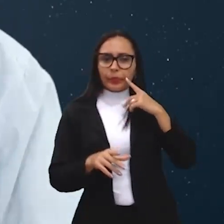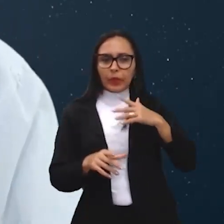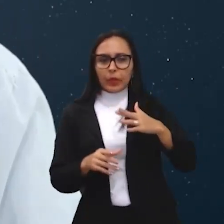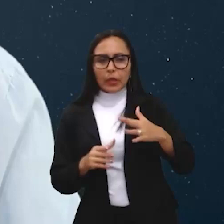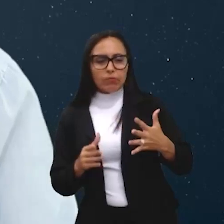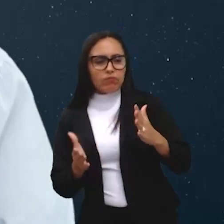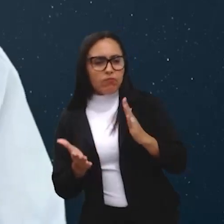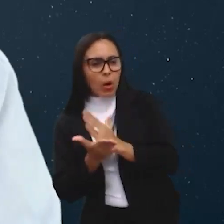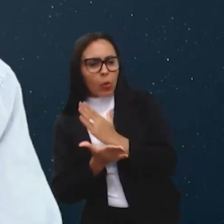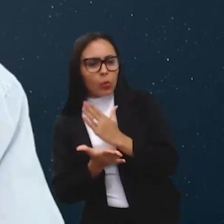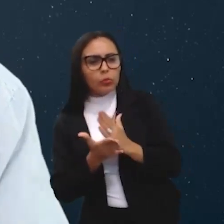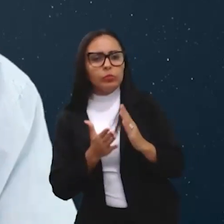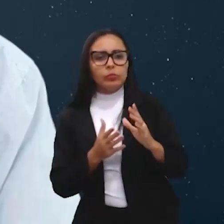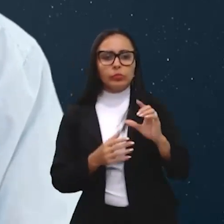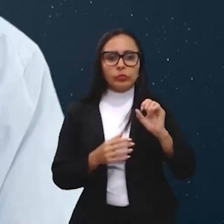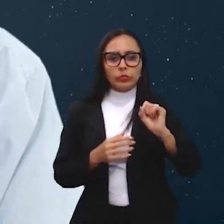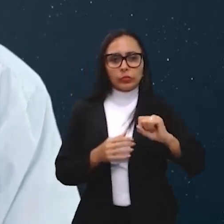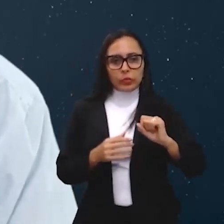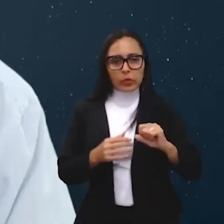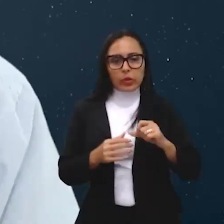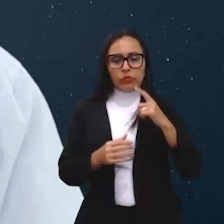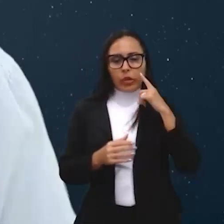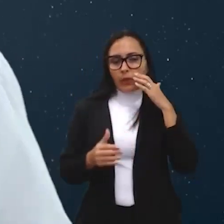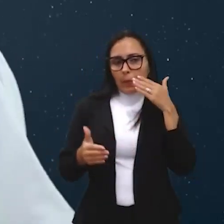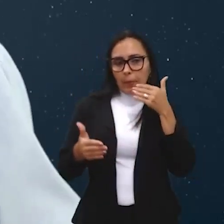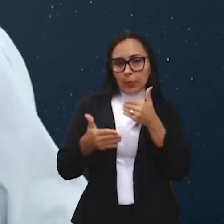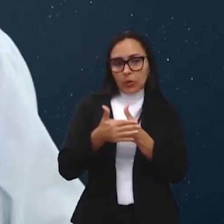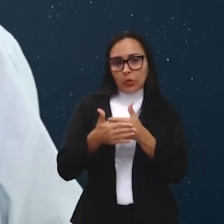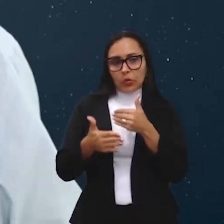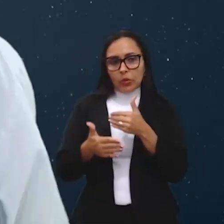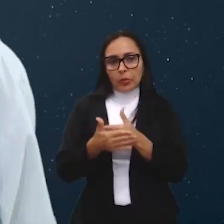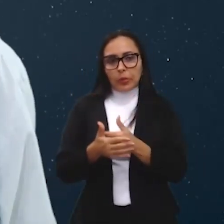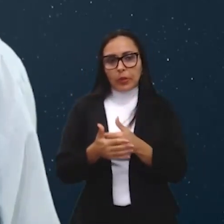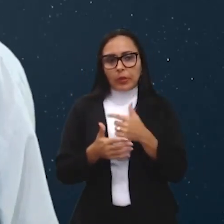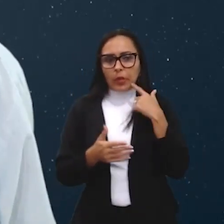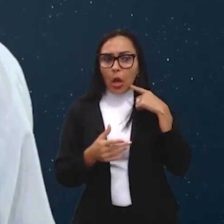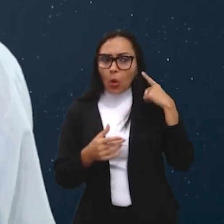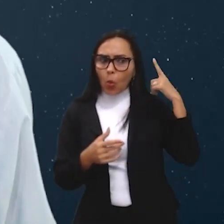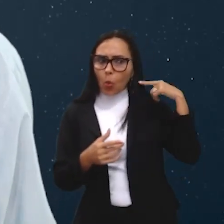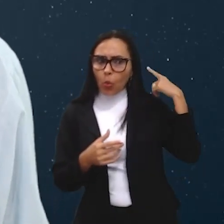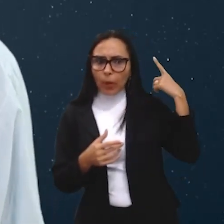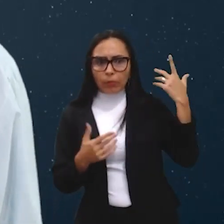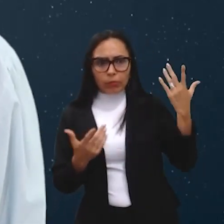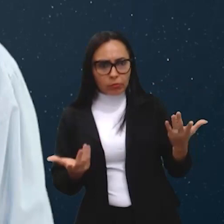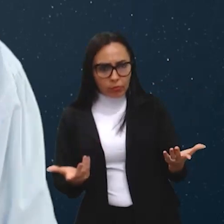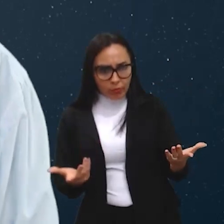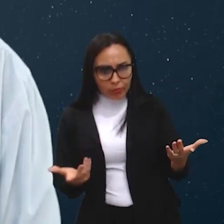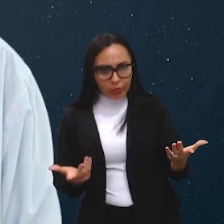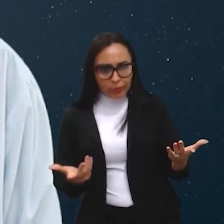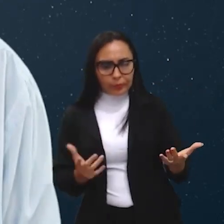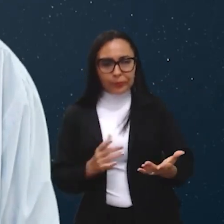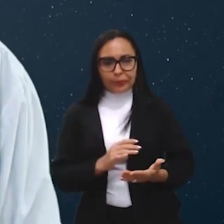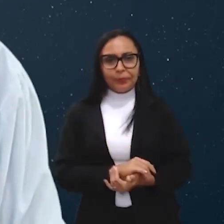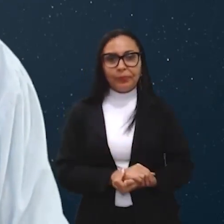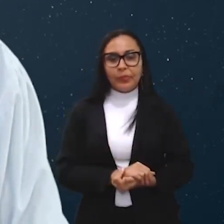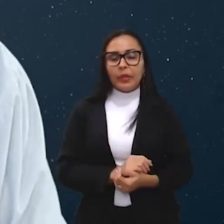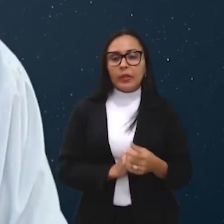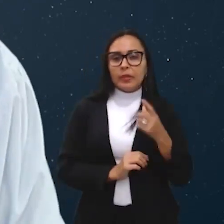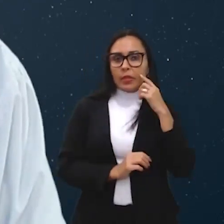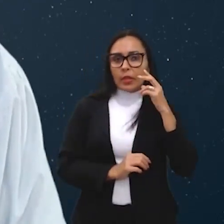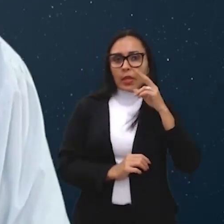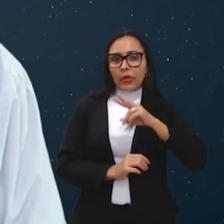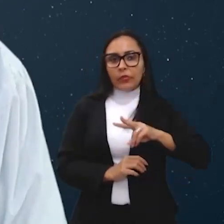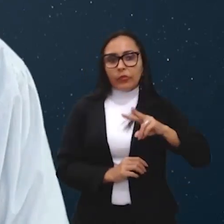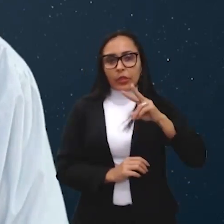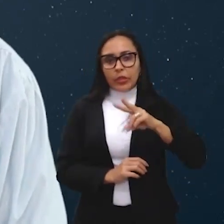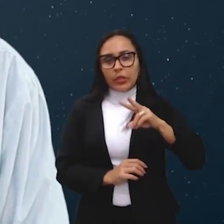alguns, né, chegava muito próximo da loucura. tá certo? Então isso era visto como uma